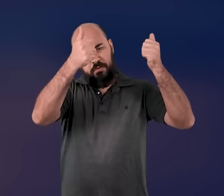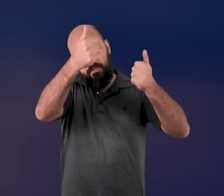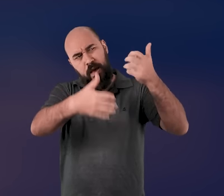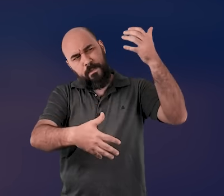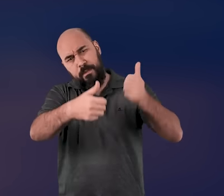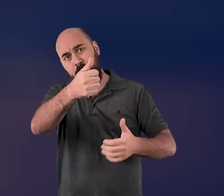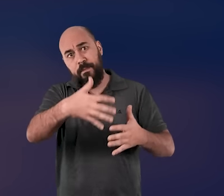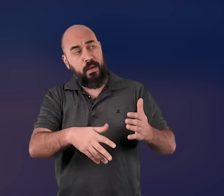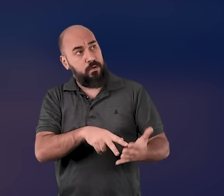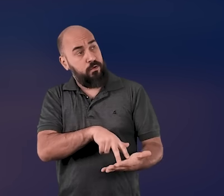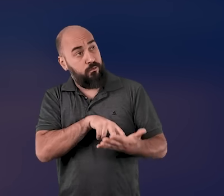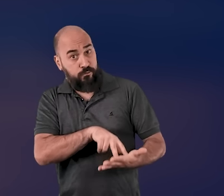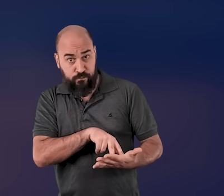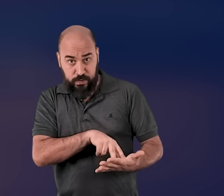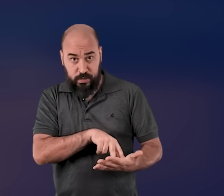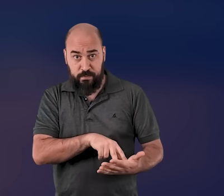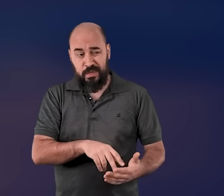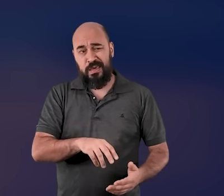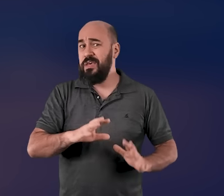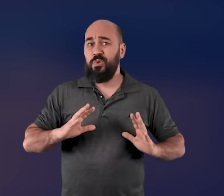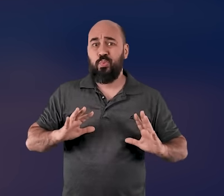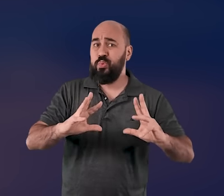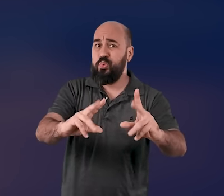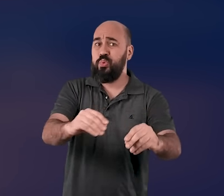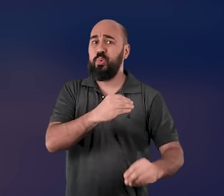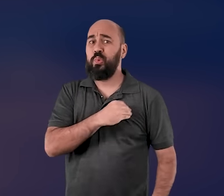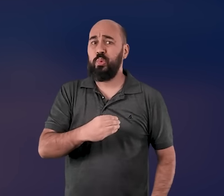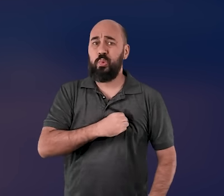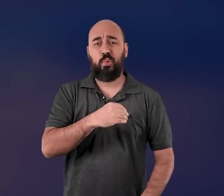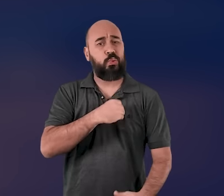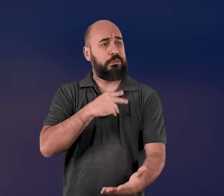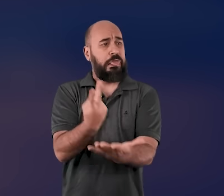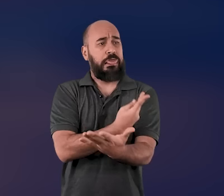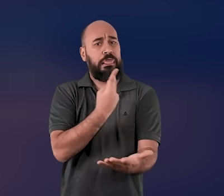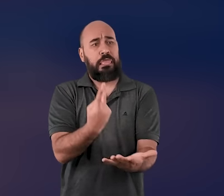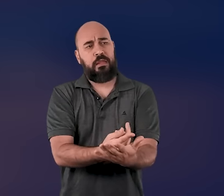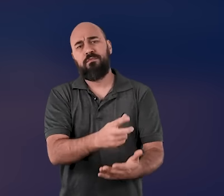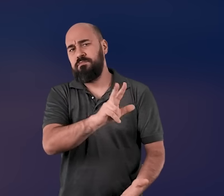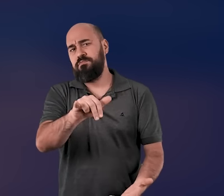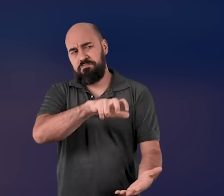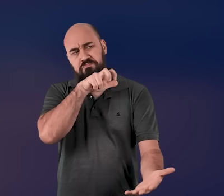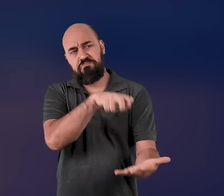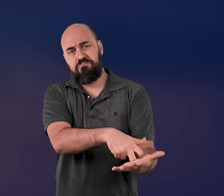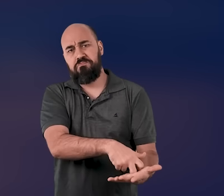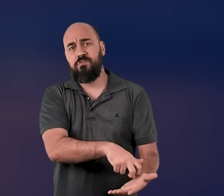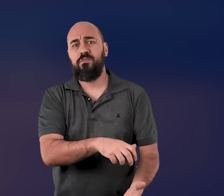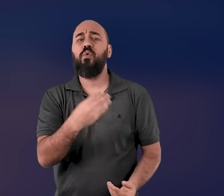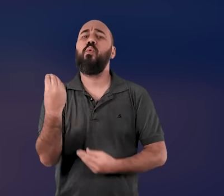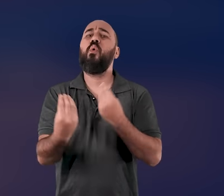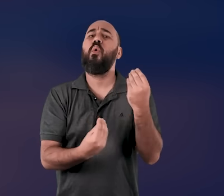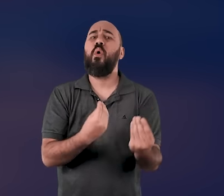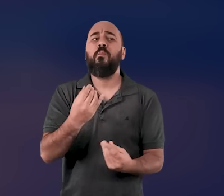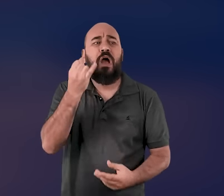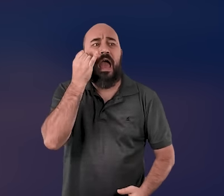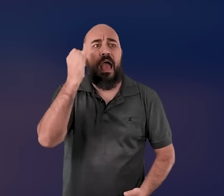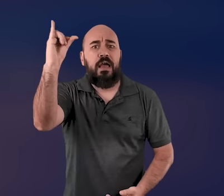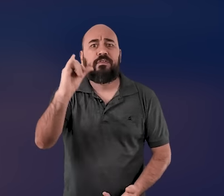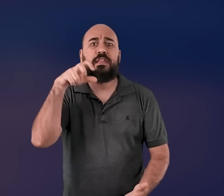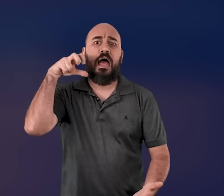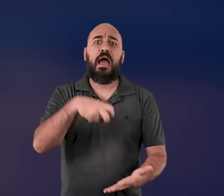toda transgressão ou desobediência recebeu justo castigo, como escaparemos nós se